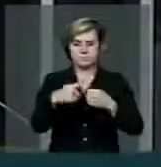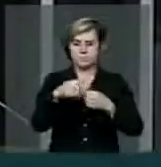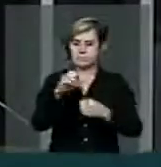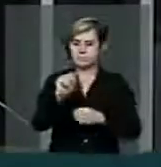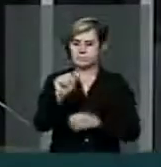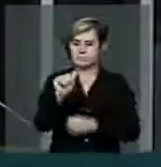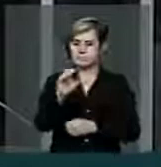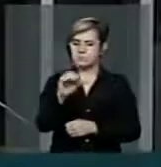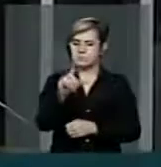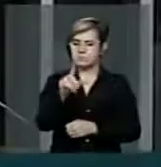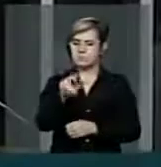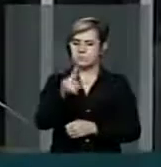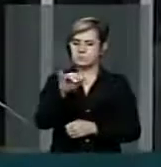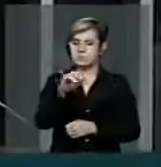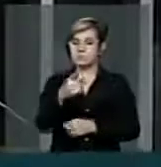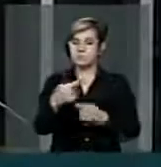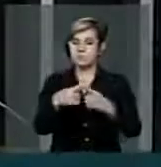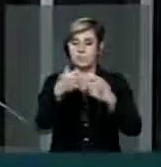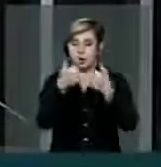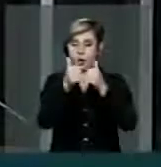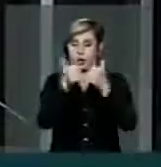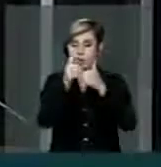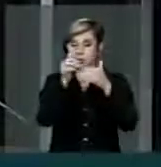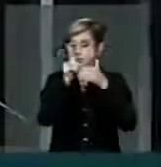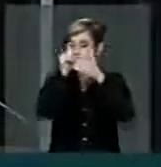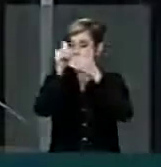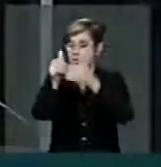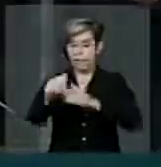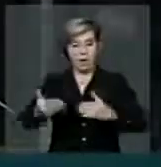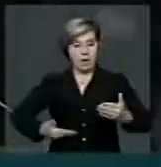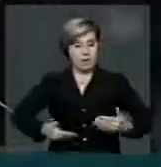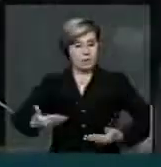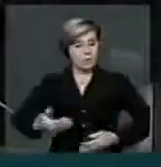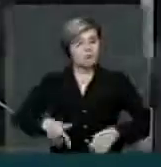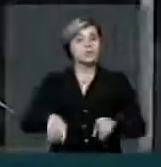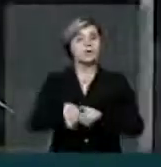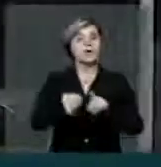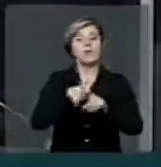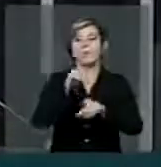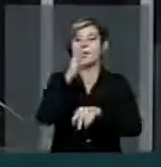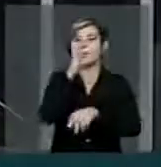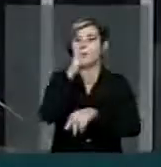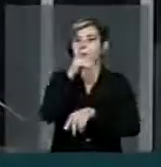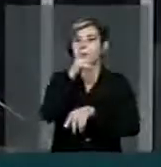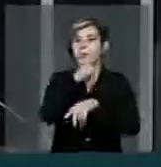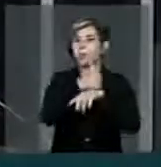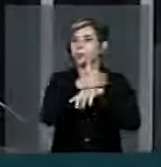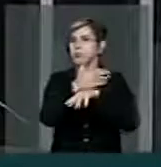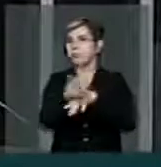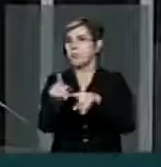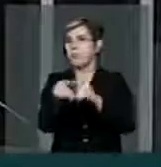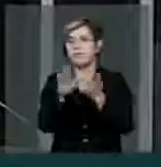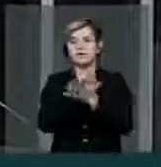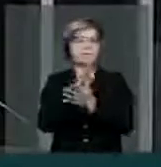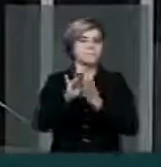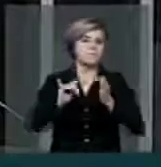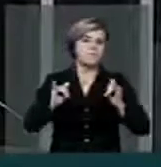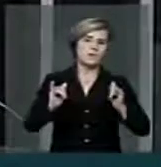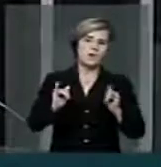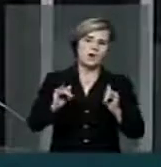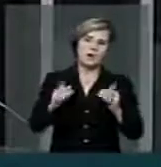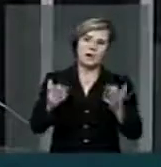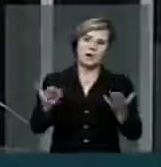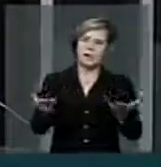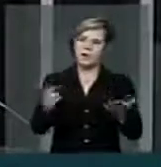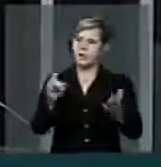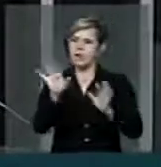os ônibus que levam seus funcionários também atrasam, porém, nada faz. Sua colaboração nesse sentido foi apenas